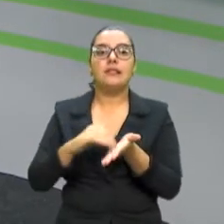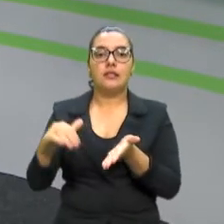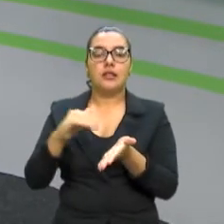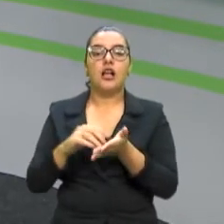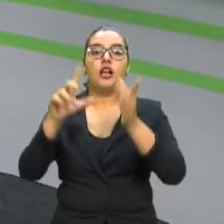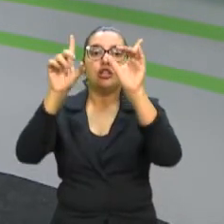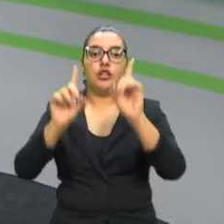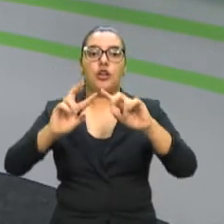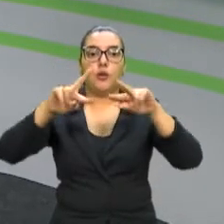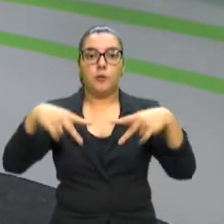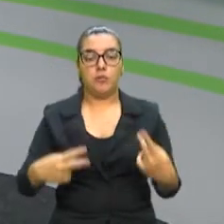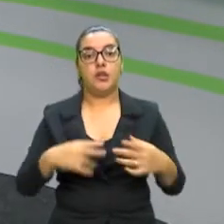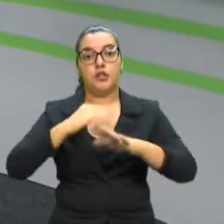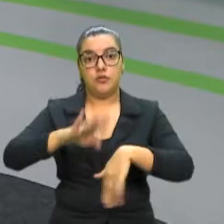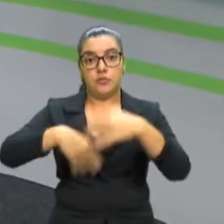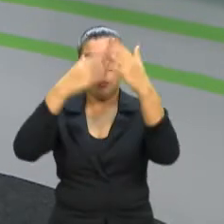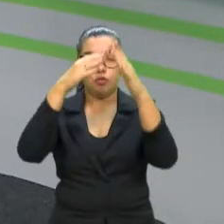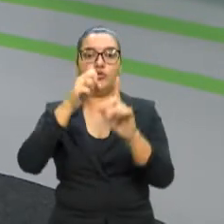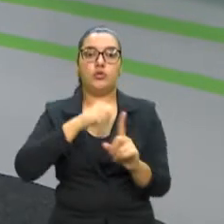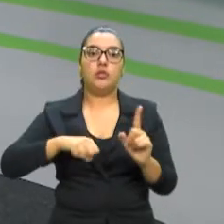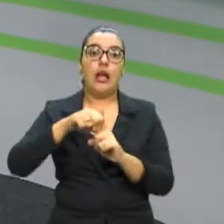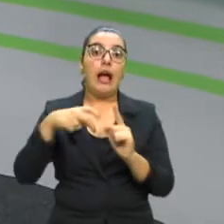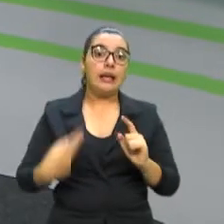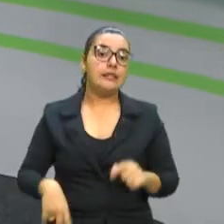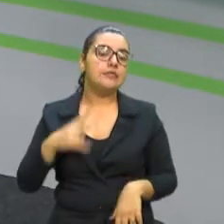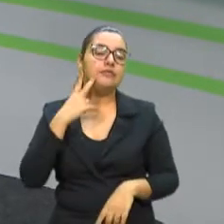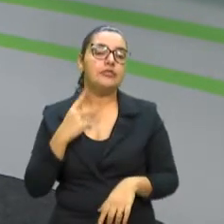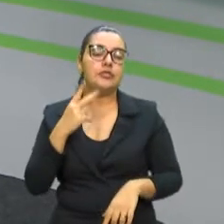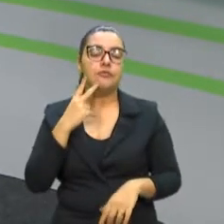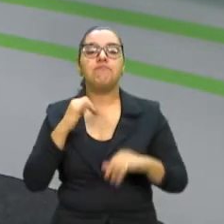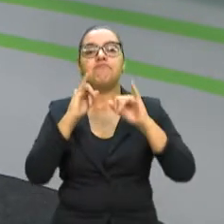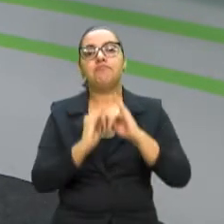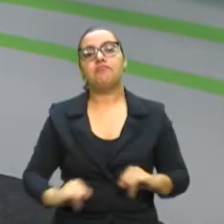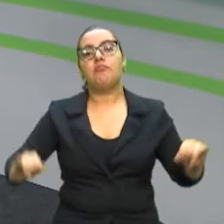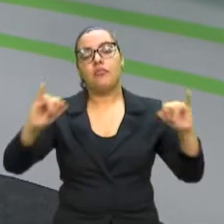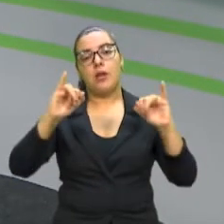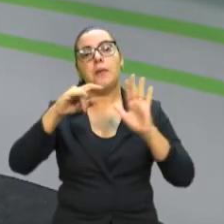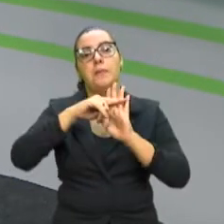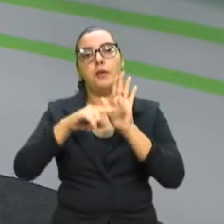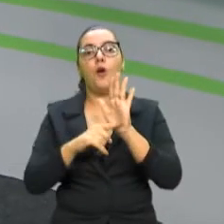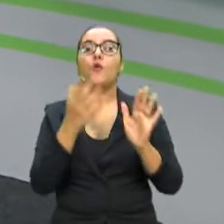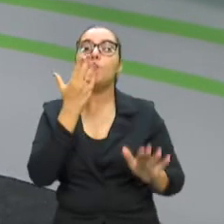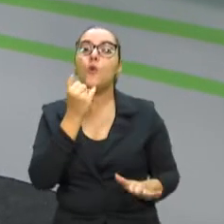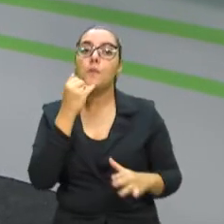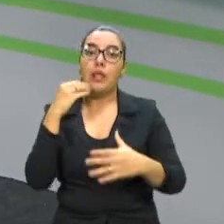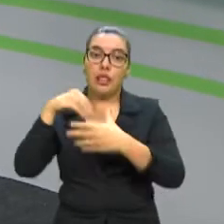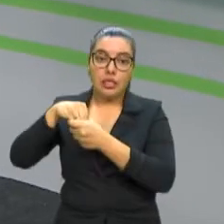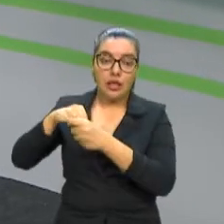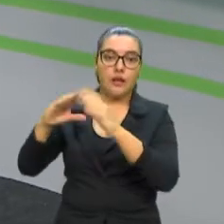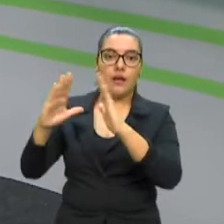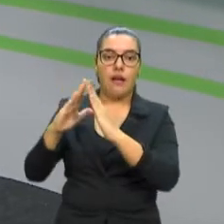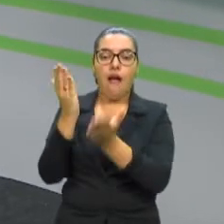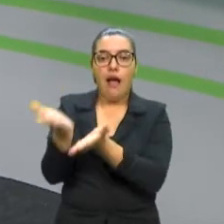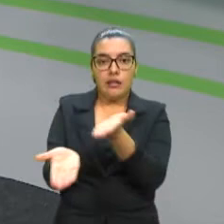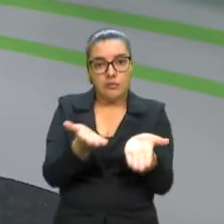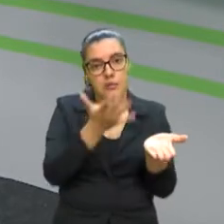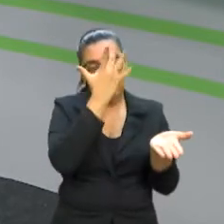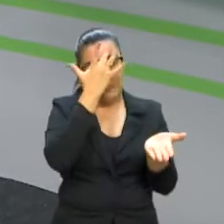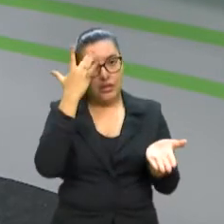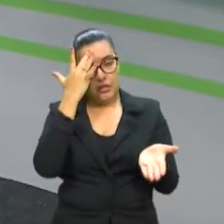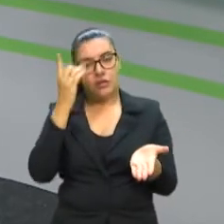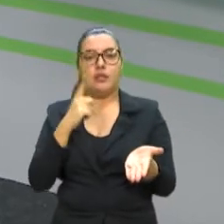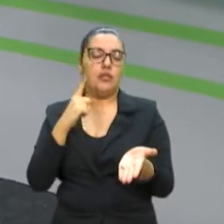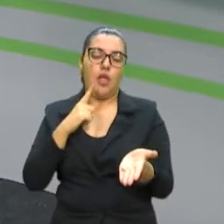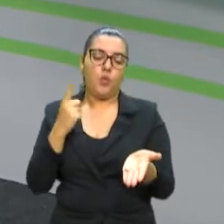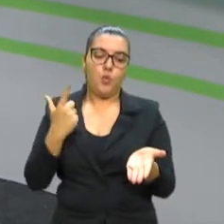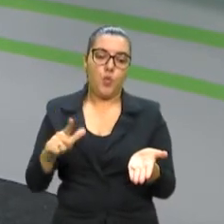Humanos e Desenvolvimento Social de Fortaleza lançou o programa Comida em Casa, para atender pessoas em situação de